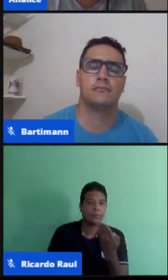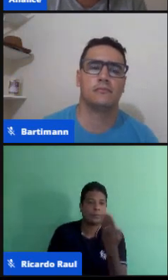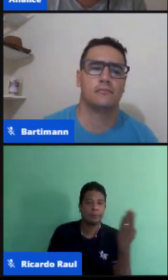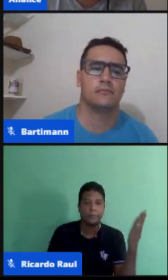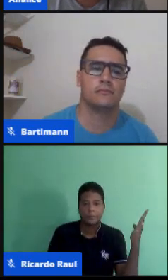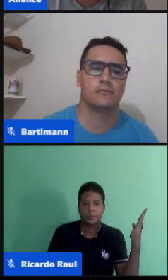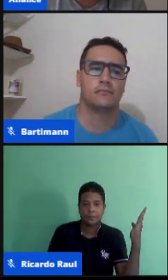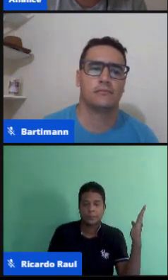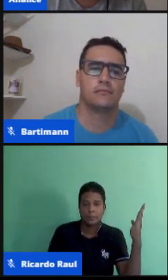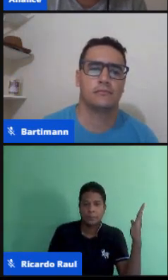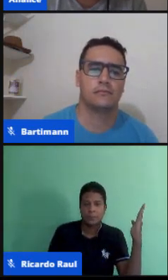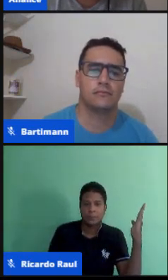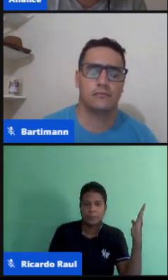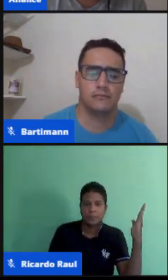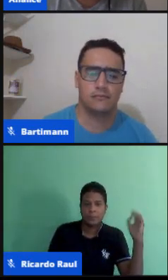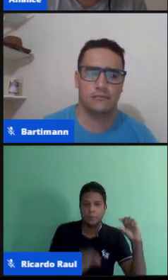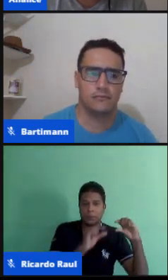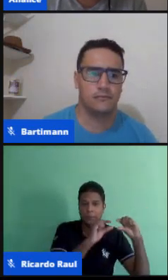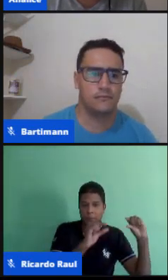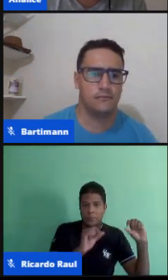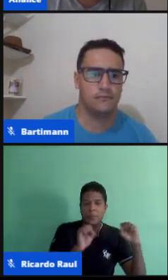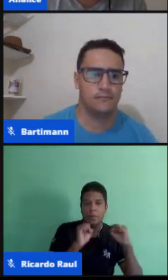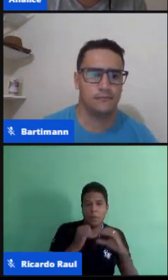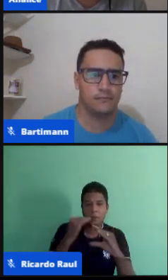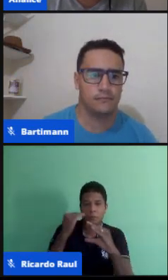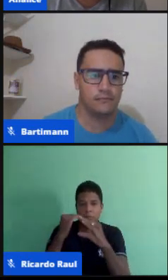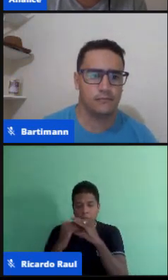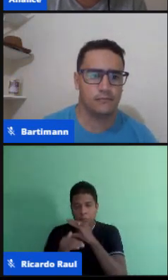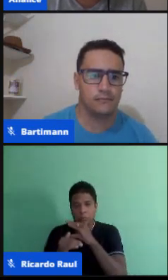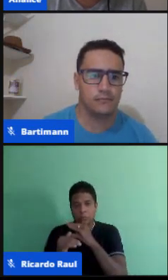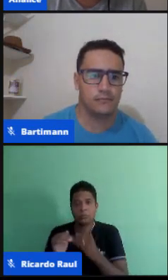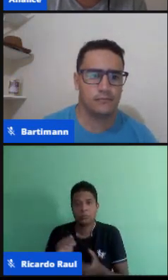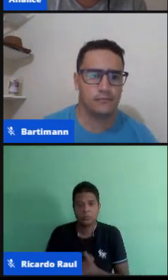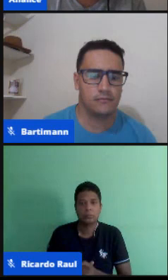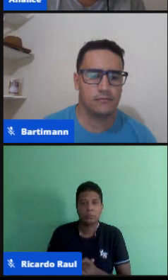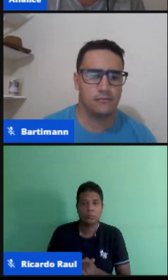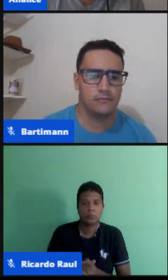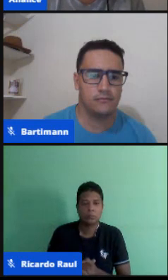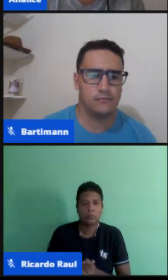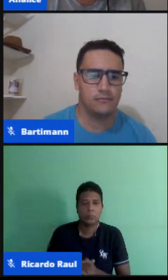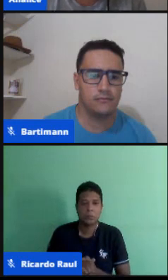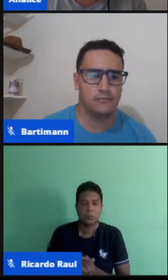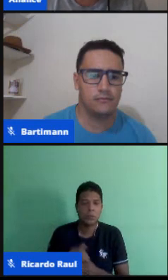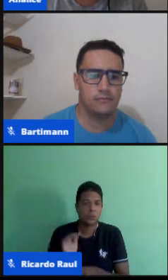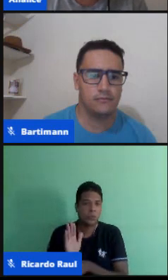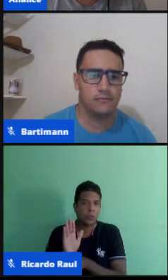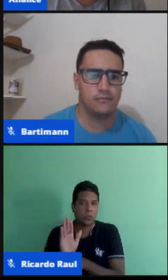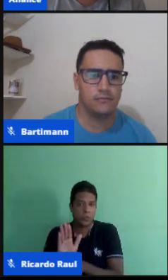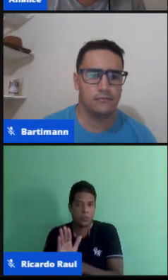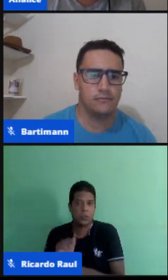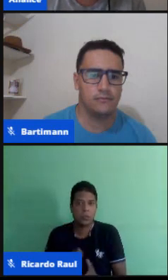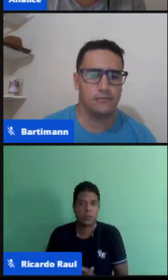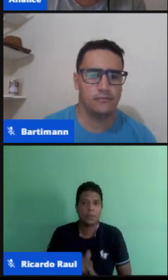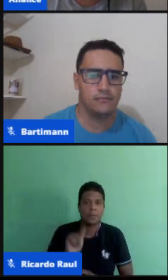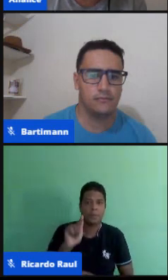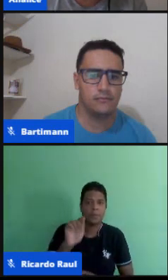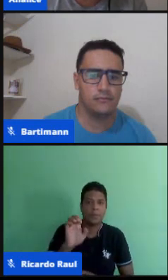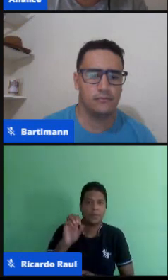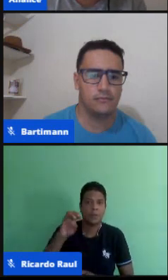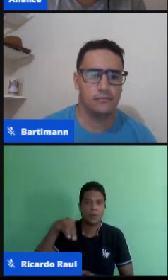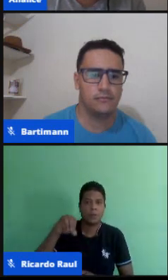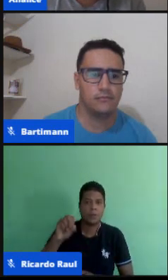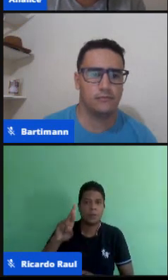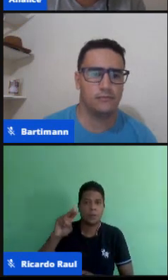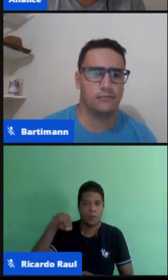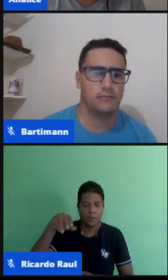geografia.cg@gmail.com, que vocês podem solicitar ajuda, auxílio, né, contribuições, nós estamos lá para isso. No Geo Morena, continuam as